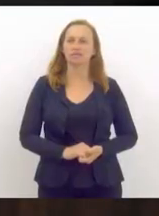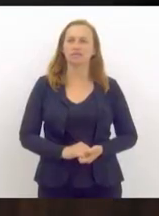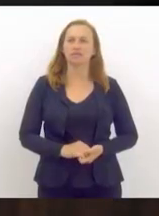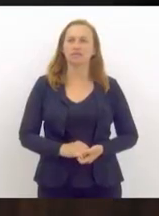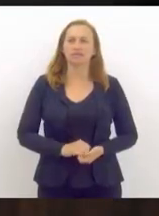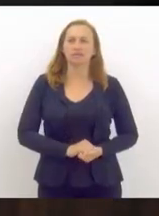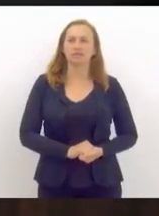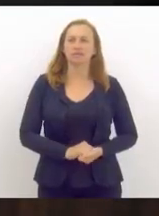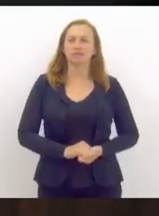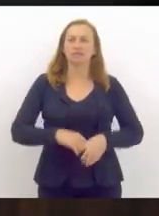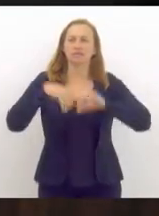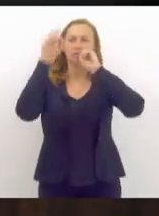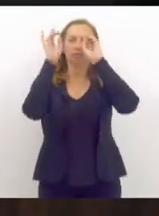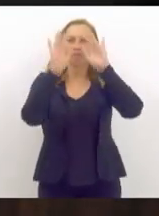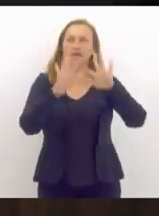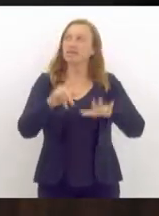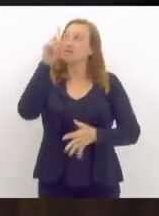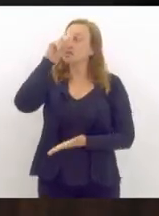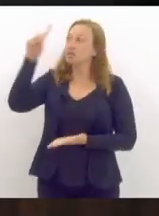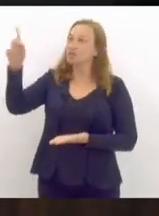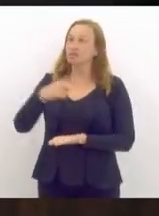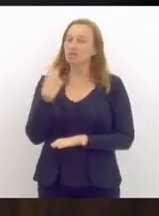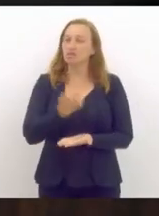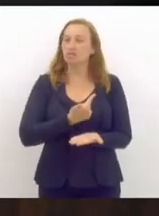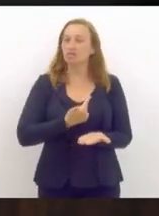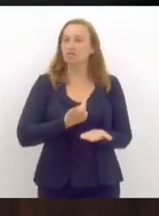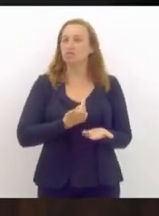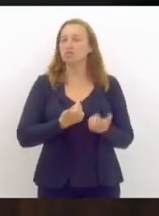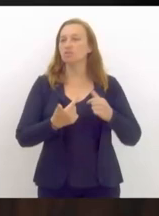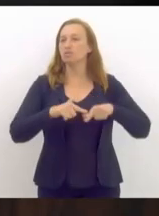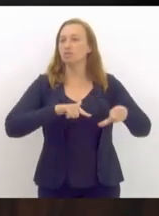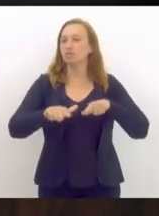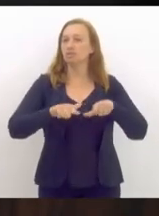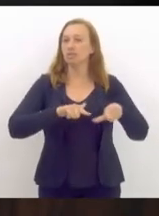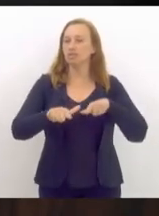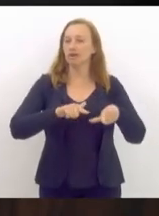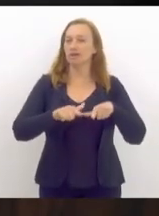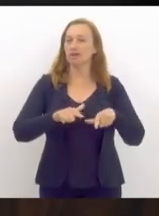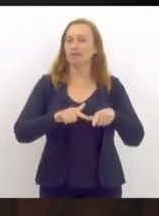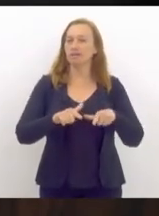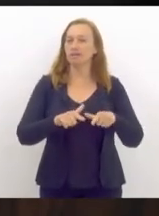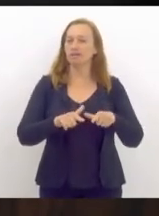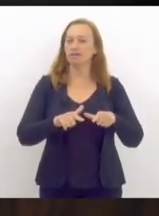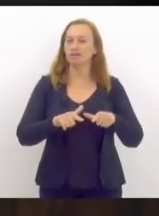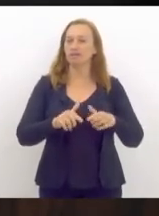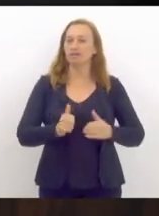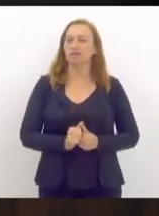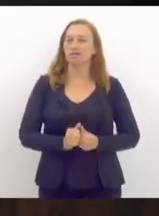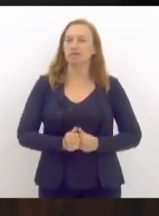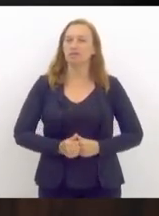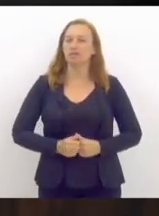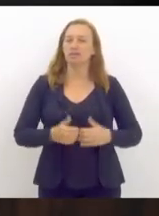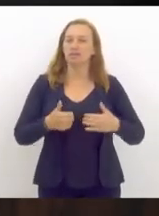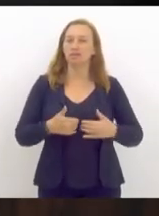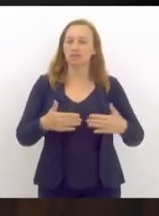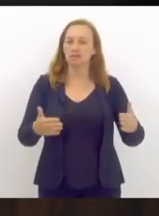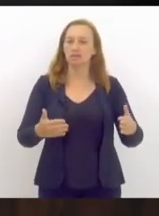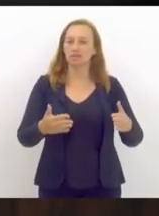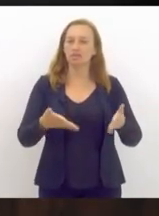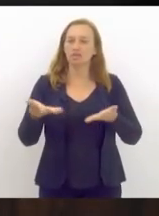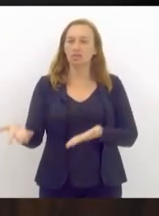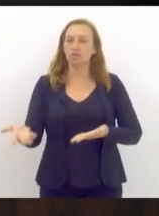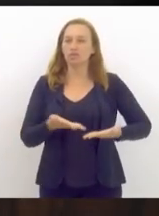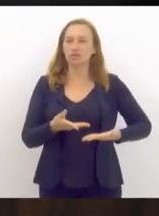Havendo número legal e sob a proteção de Deus, iniciamos os nossos trabalhos. Está aberta a sessão. A presidência